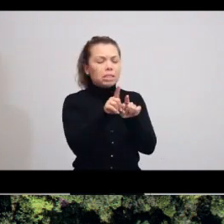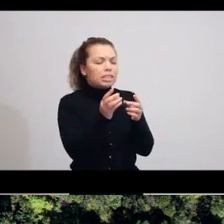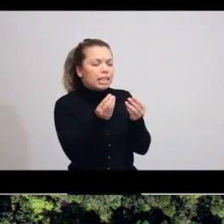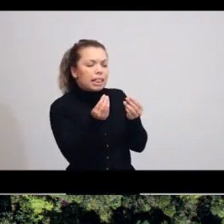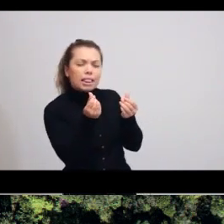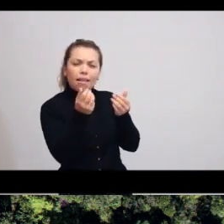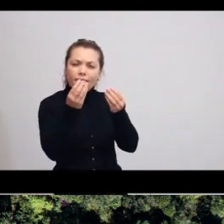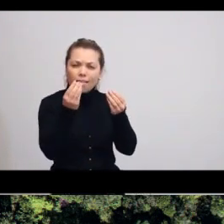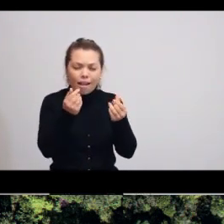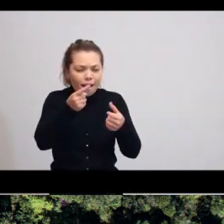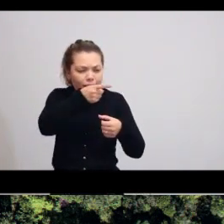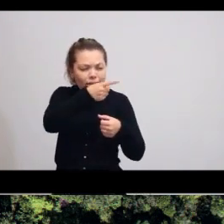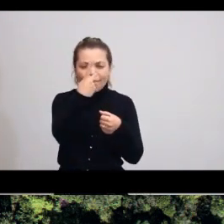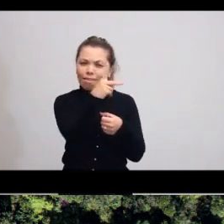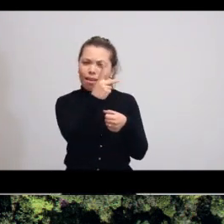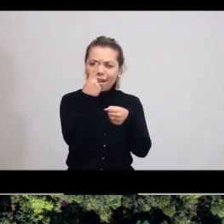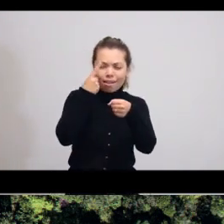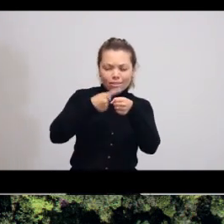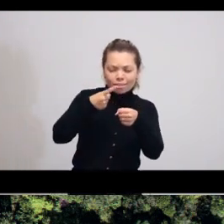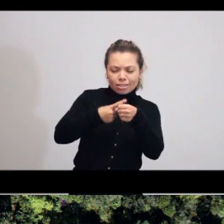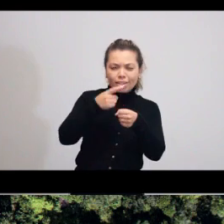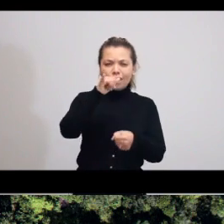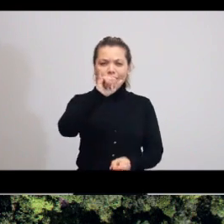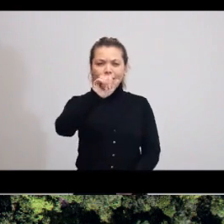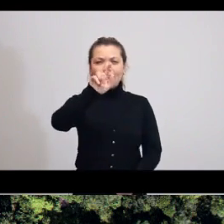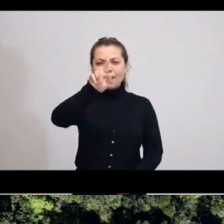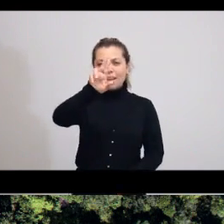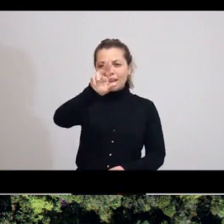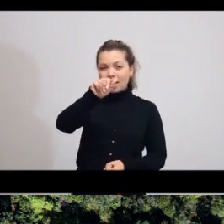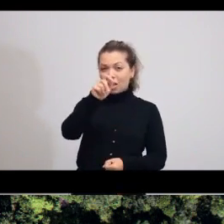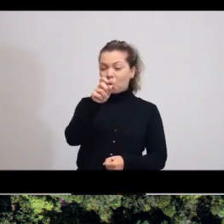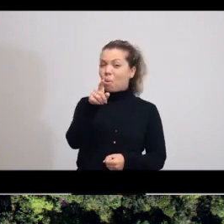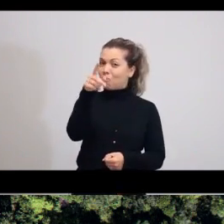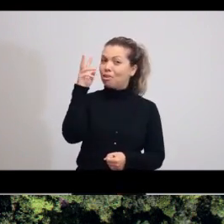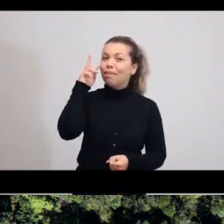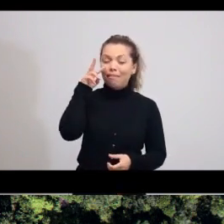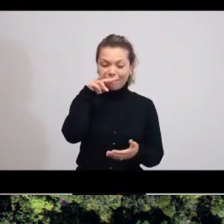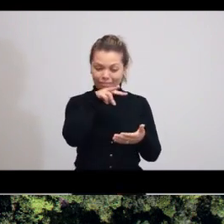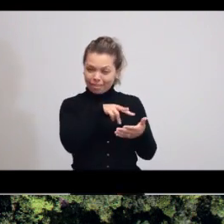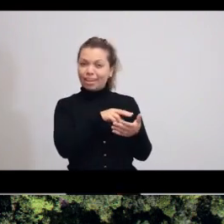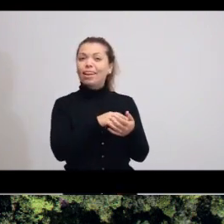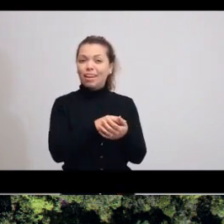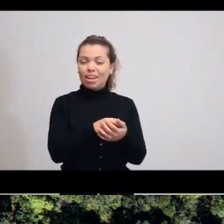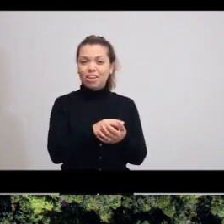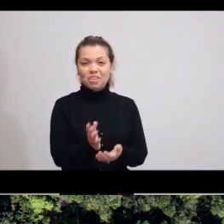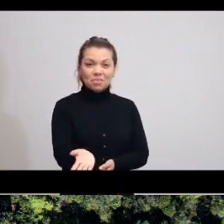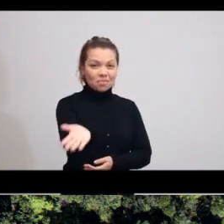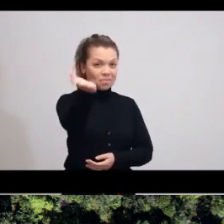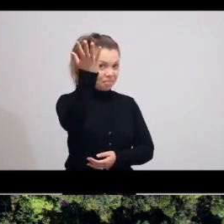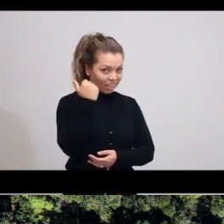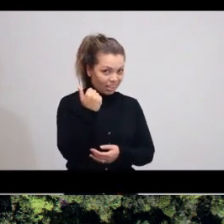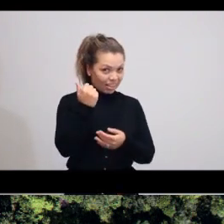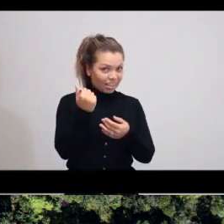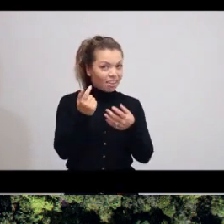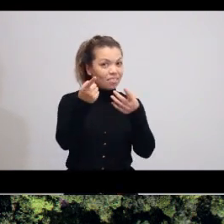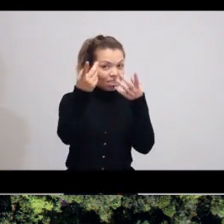na ilha. Ela era parte integrante de Iguape e Cananéia entre os anos de 1938